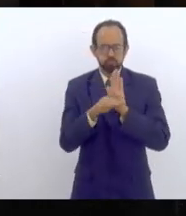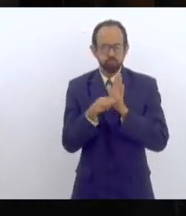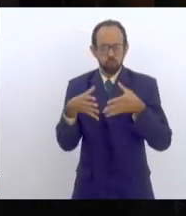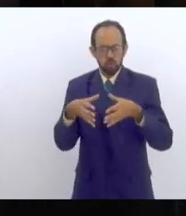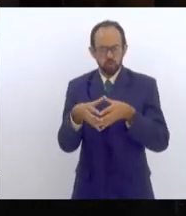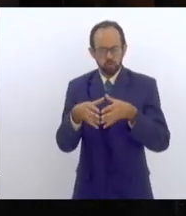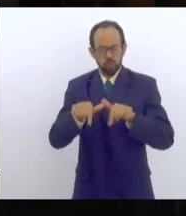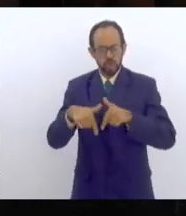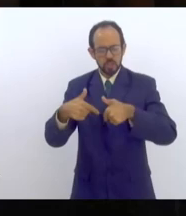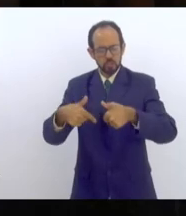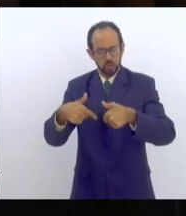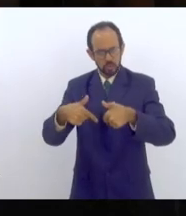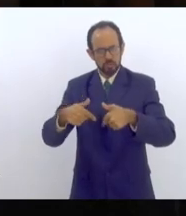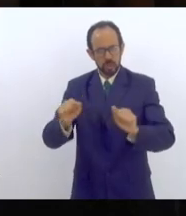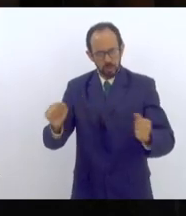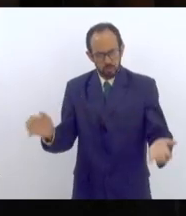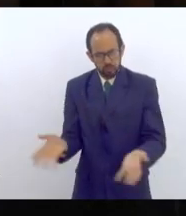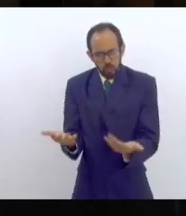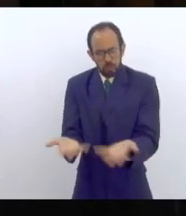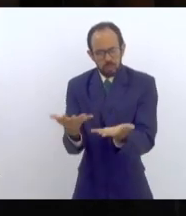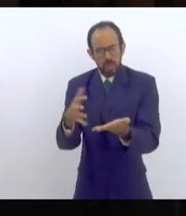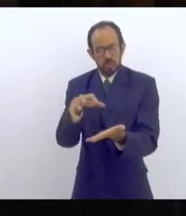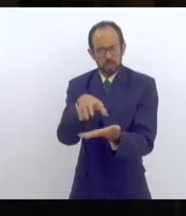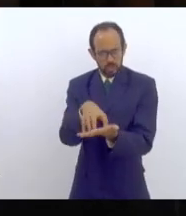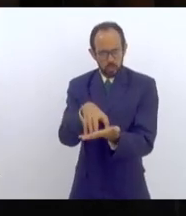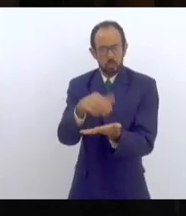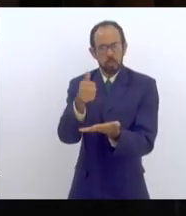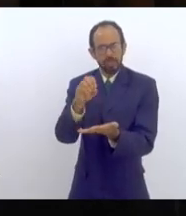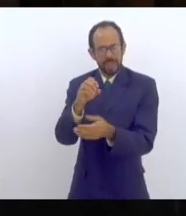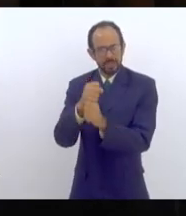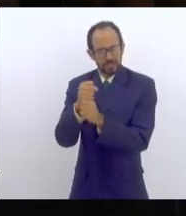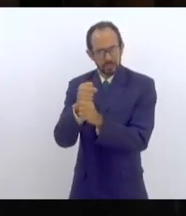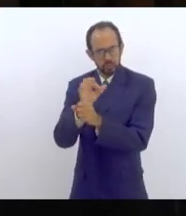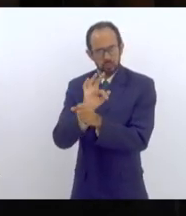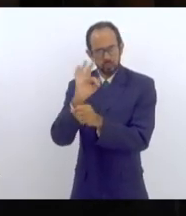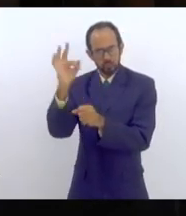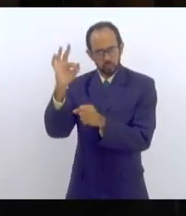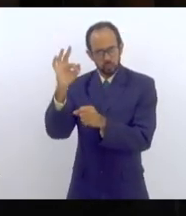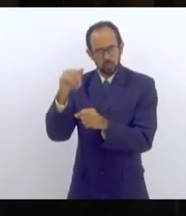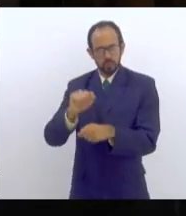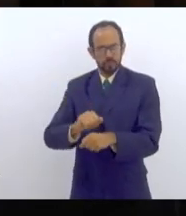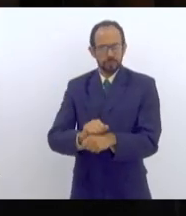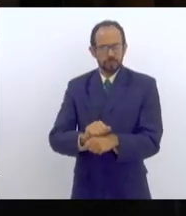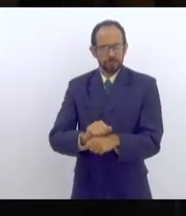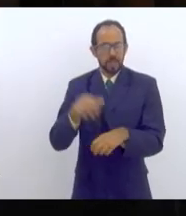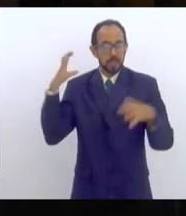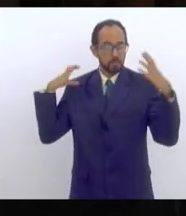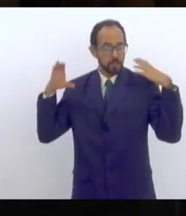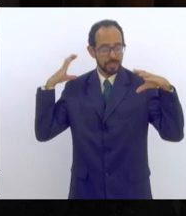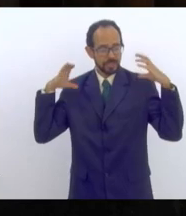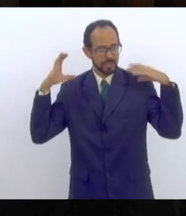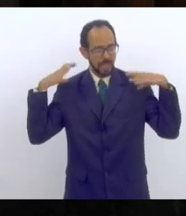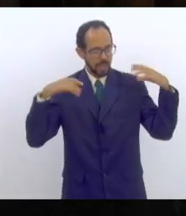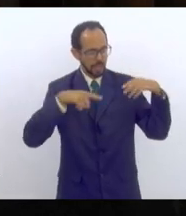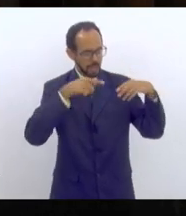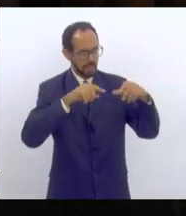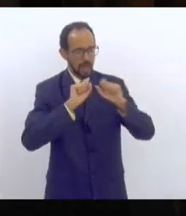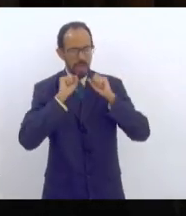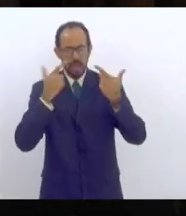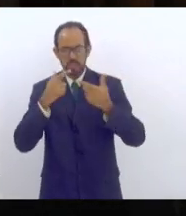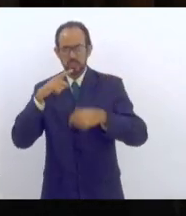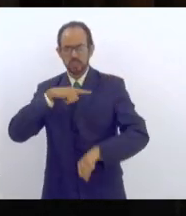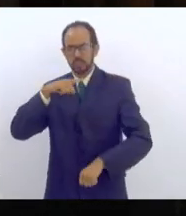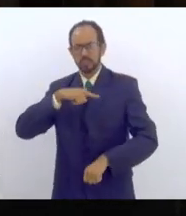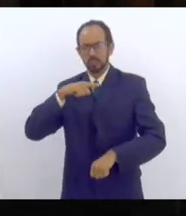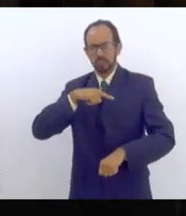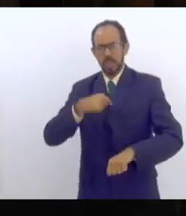tantas outras ações para fomentar o setor, deputada Célia Jordão. E a Alerj cumpriu um papel fundamental para essa